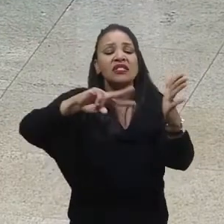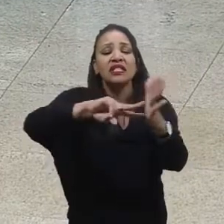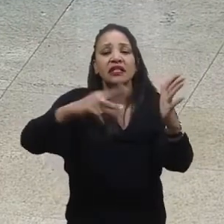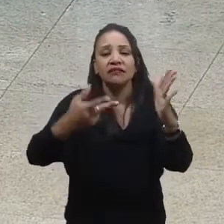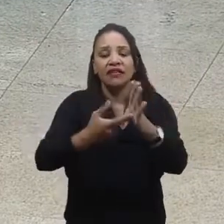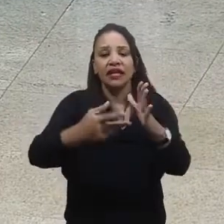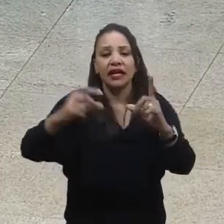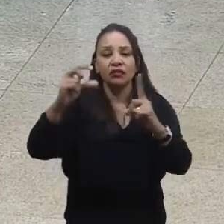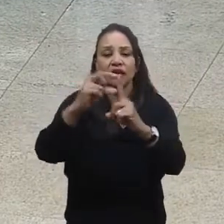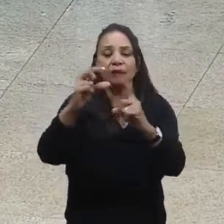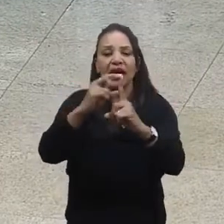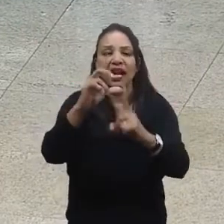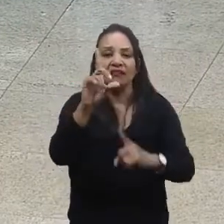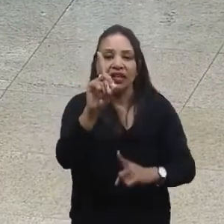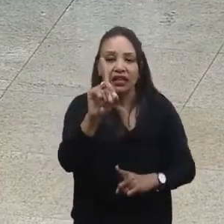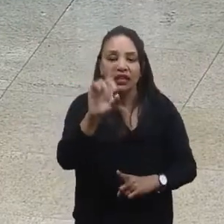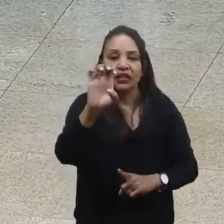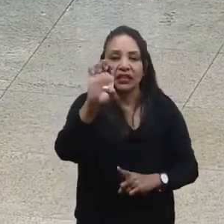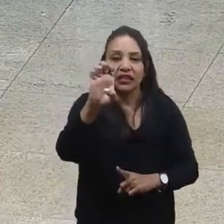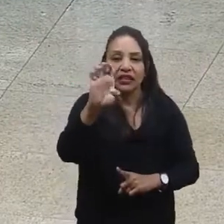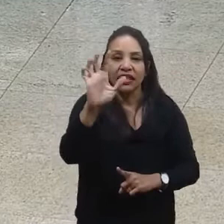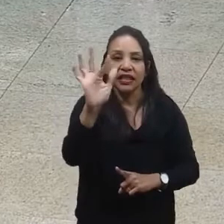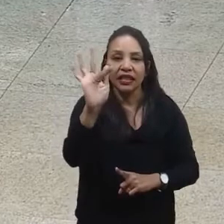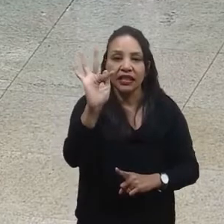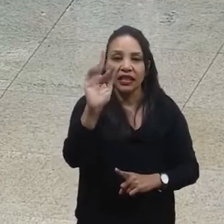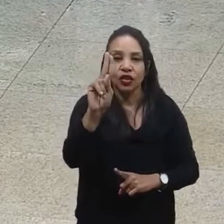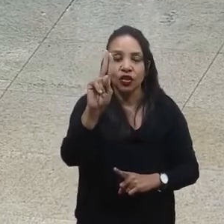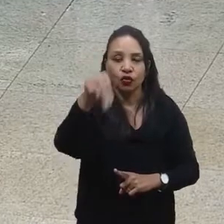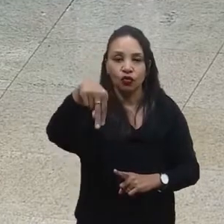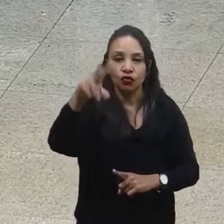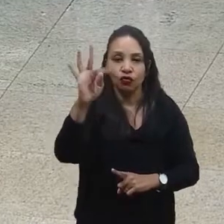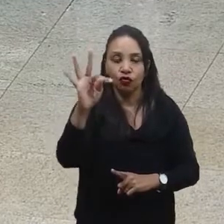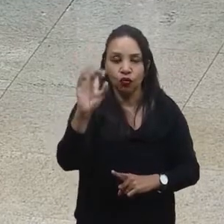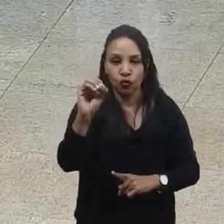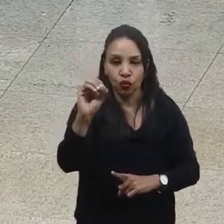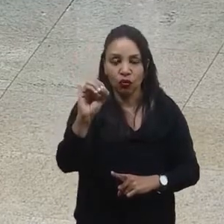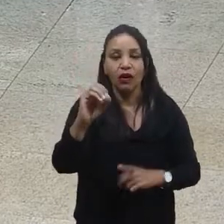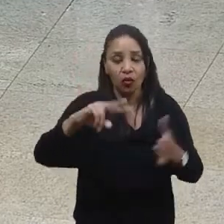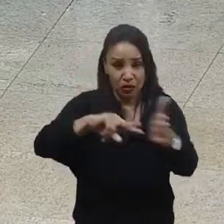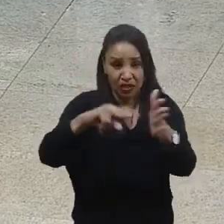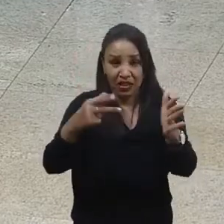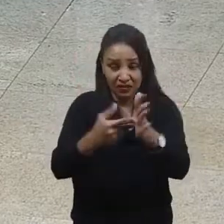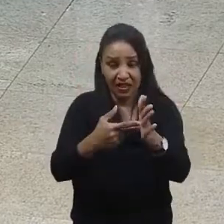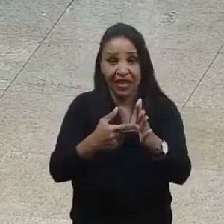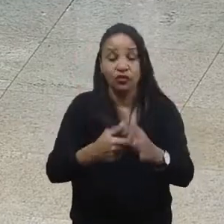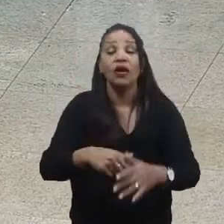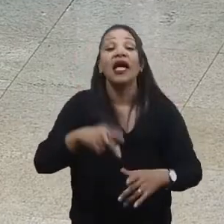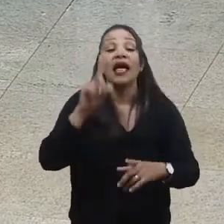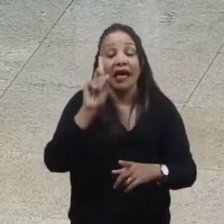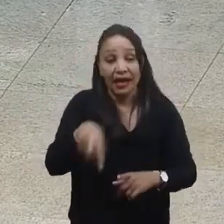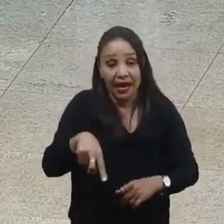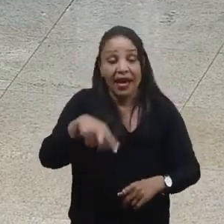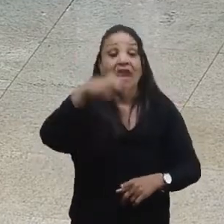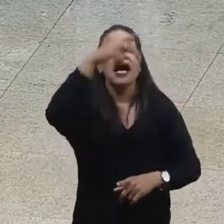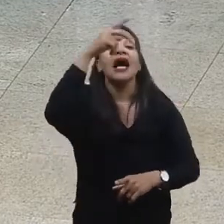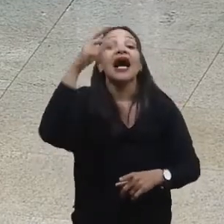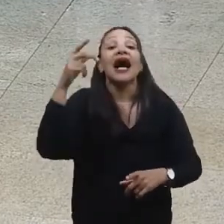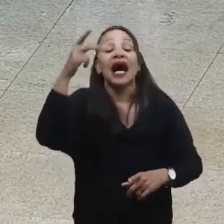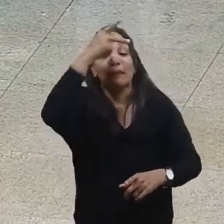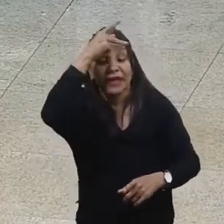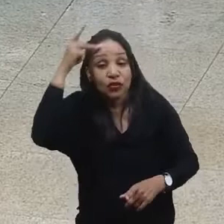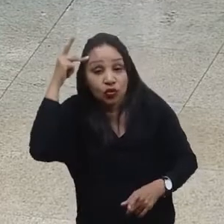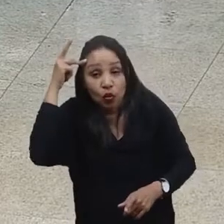a palavra defunto aquele que alcançou o seu fim a alcançar o fim nós estamos aqui para